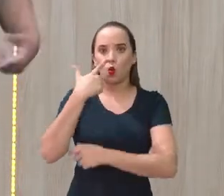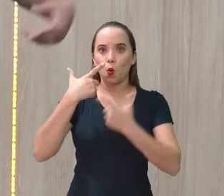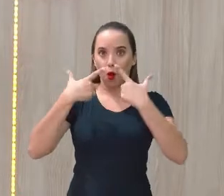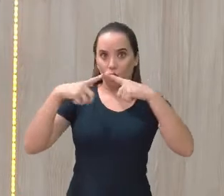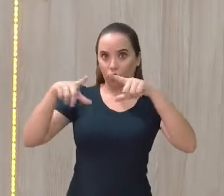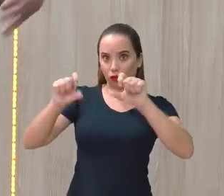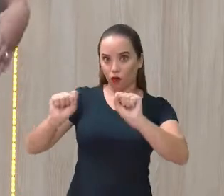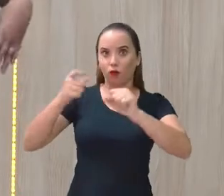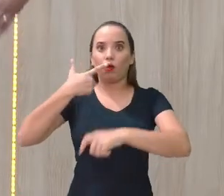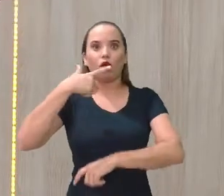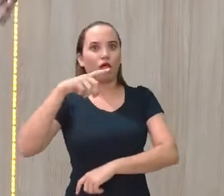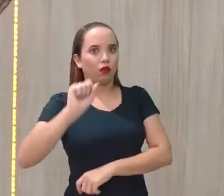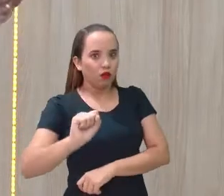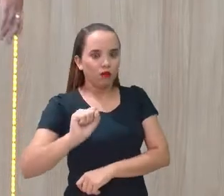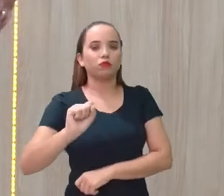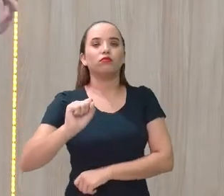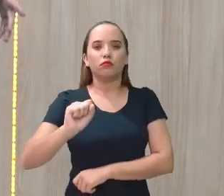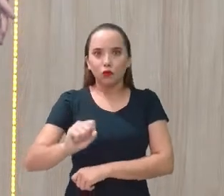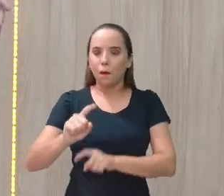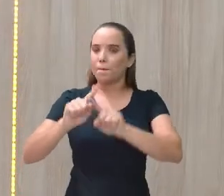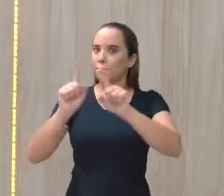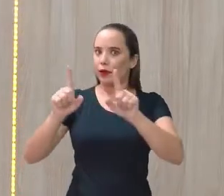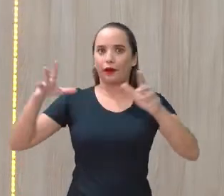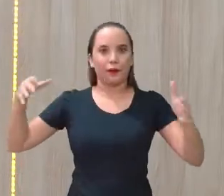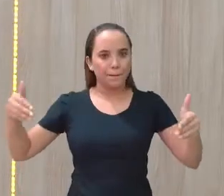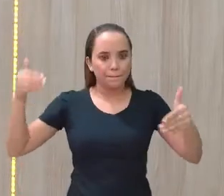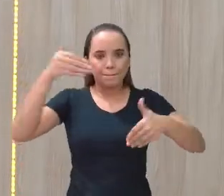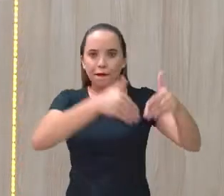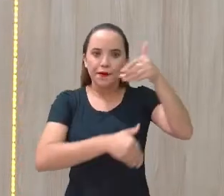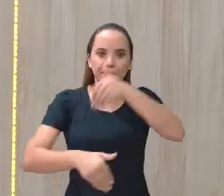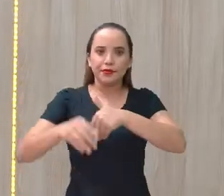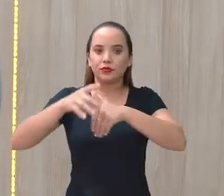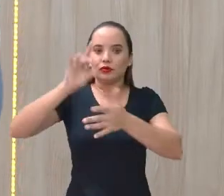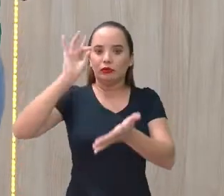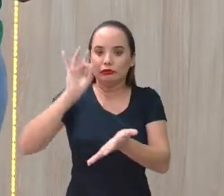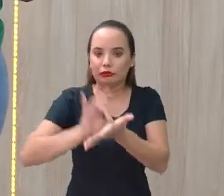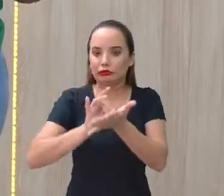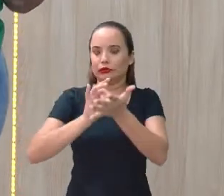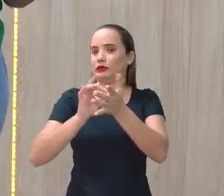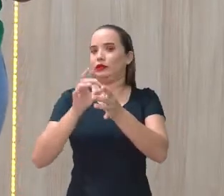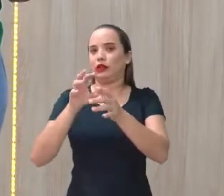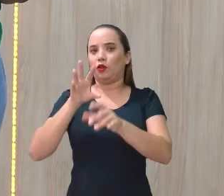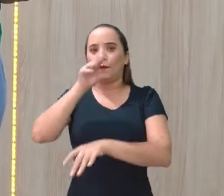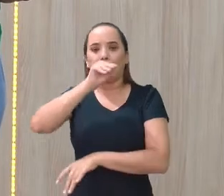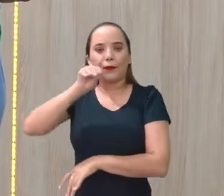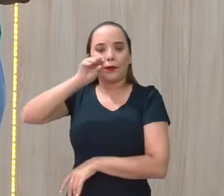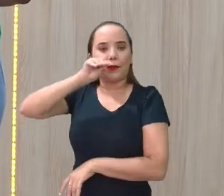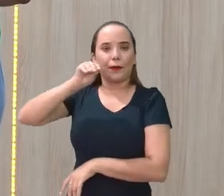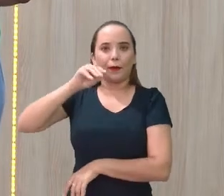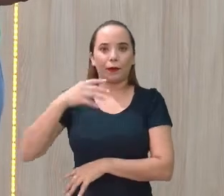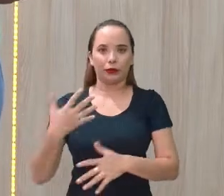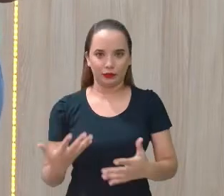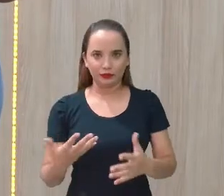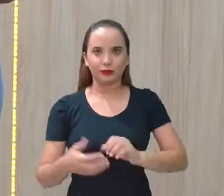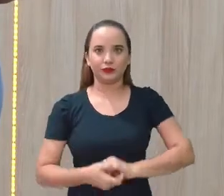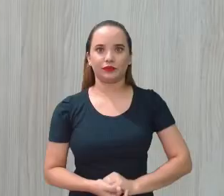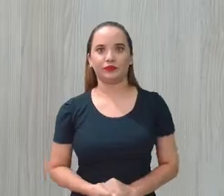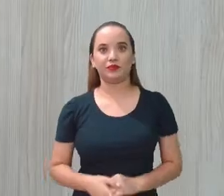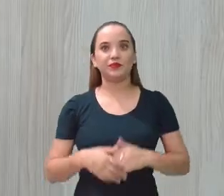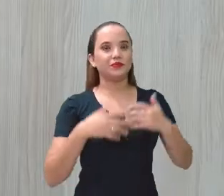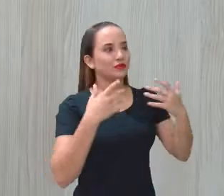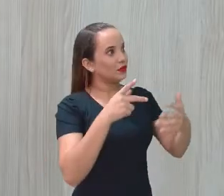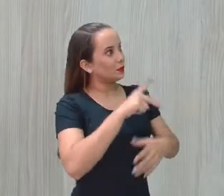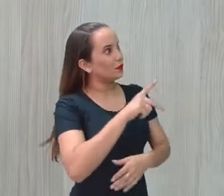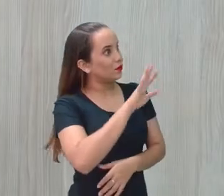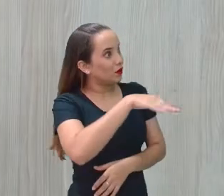linguística, mas não parte do verbo, né? Vai da linguagem não verbal. Muito bem. Professora